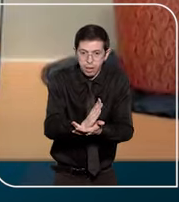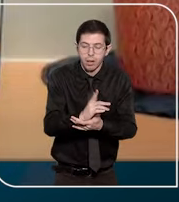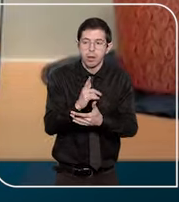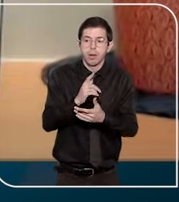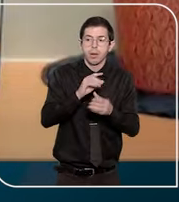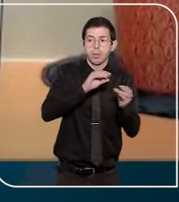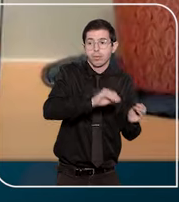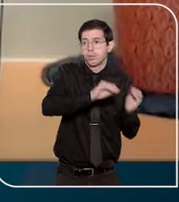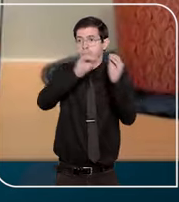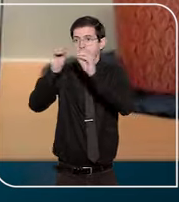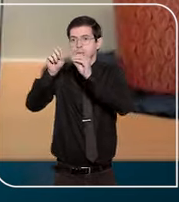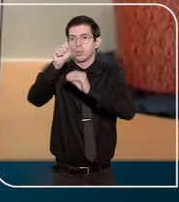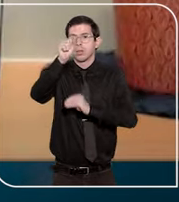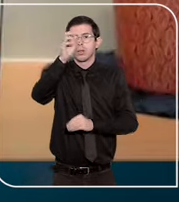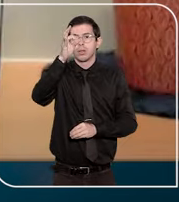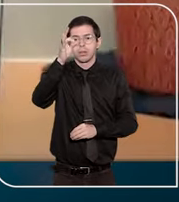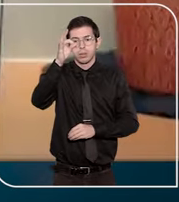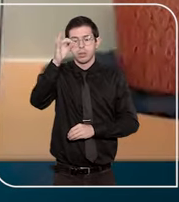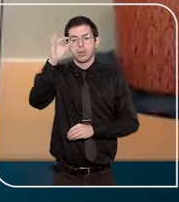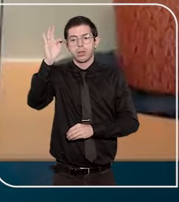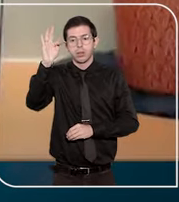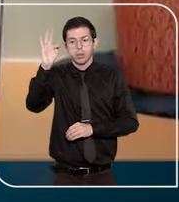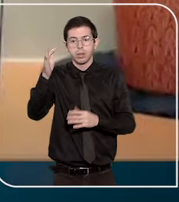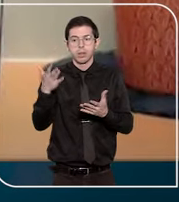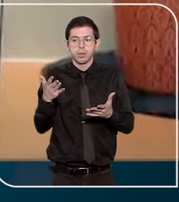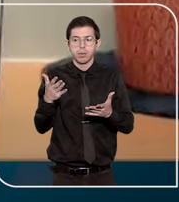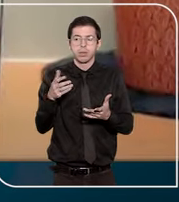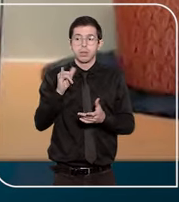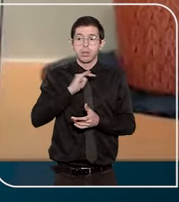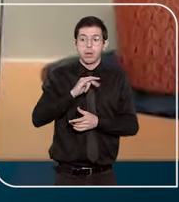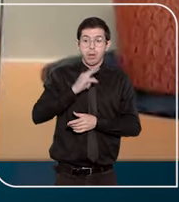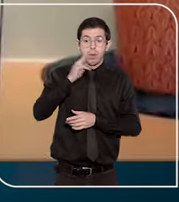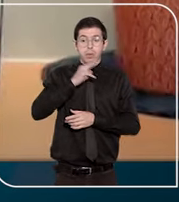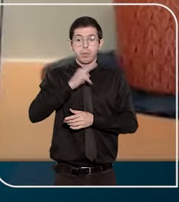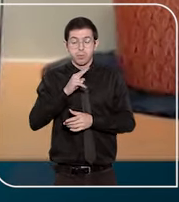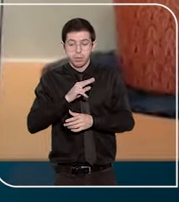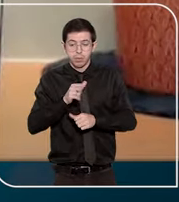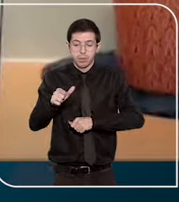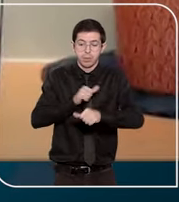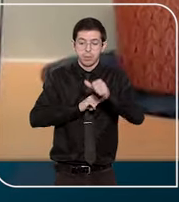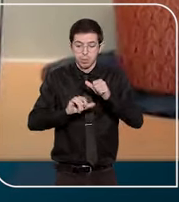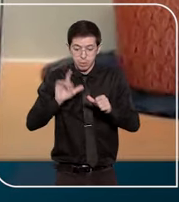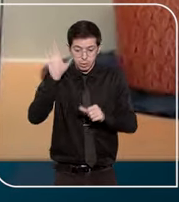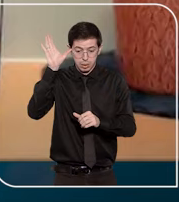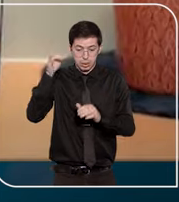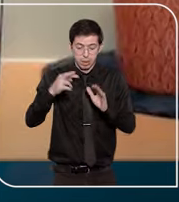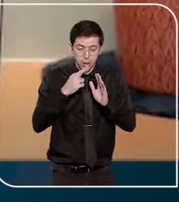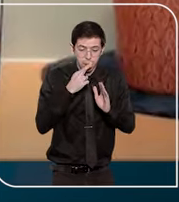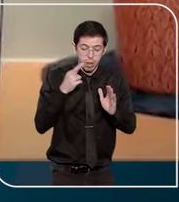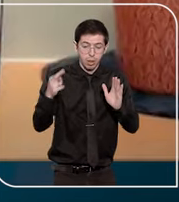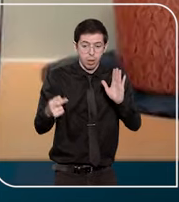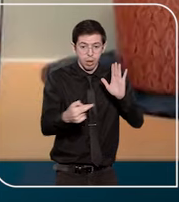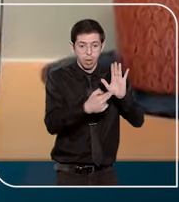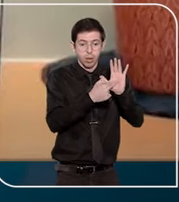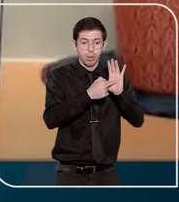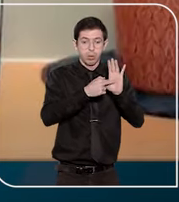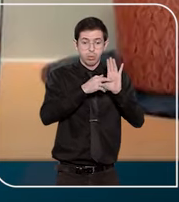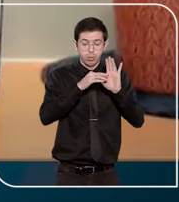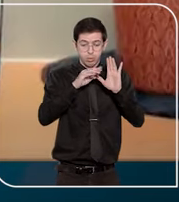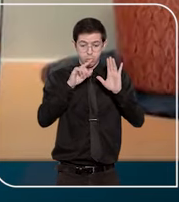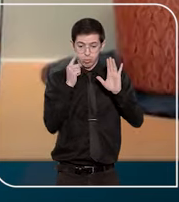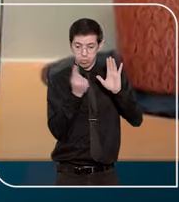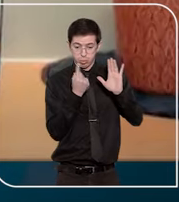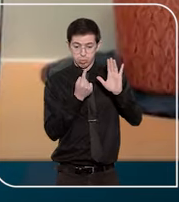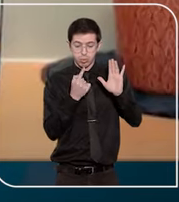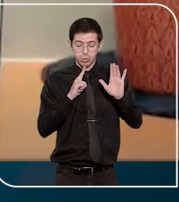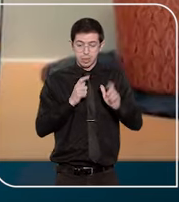manejar o recurso extraordinário. A pessoa se apressa um pouquinho, vê uma decisão do relator ali, monocrática, e já tenta